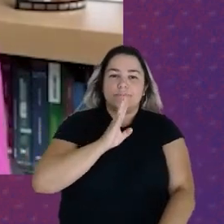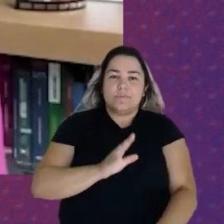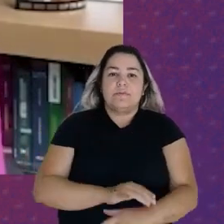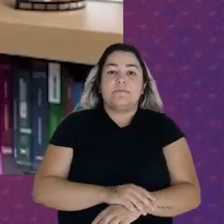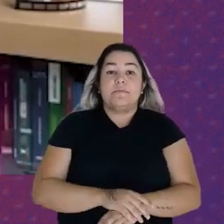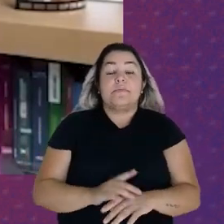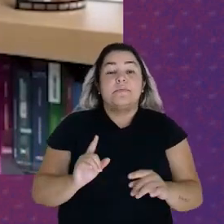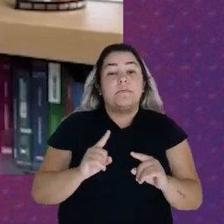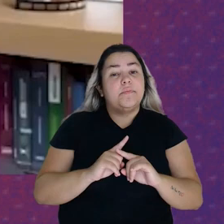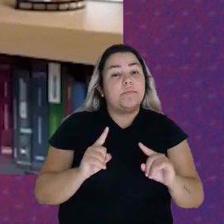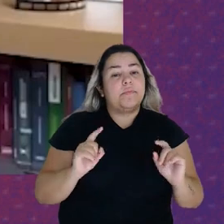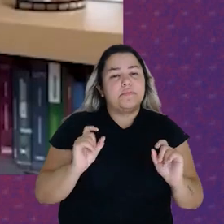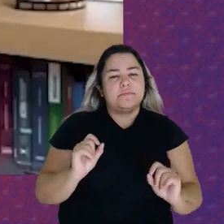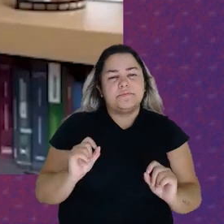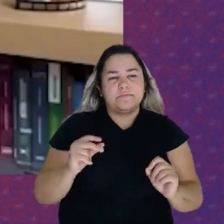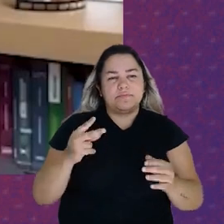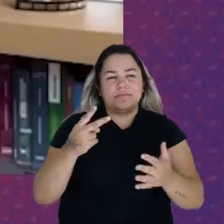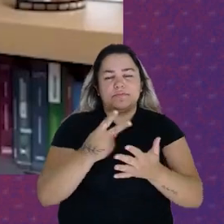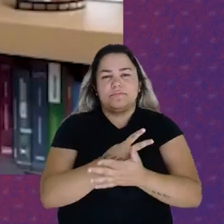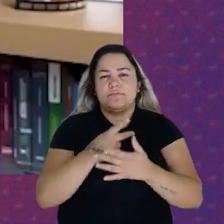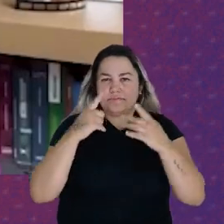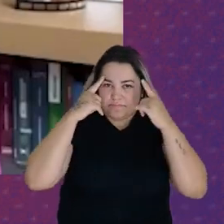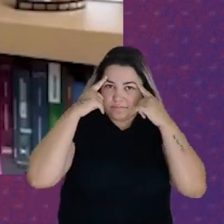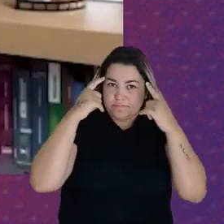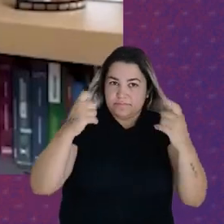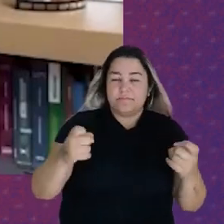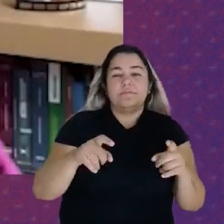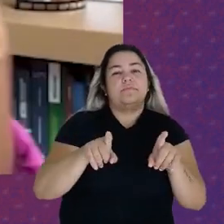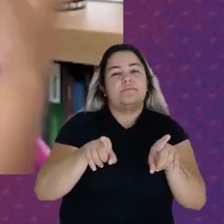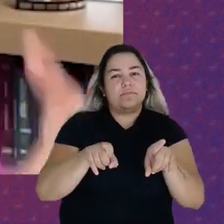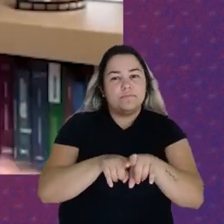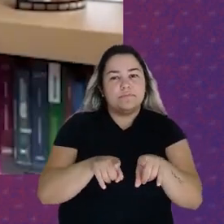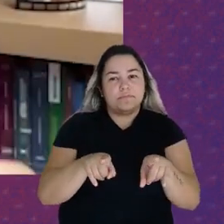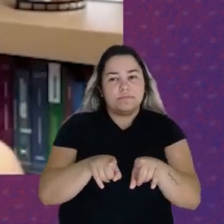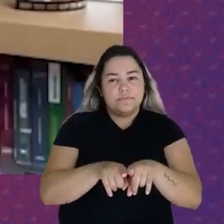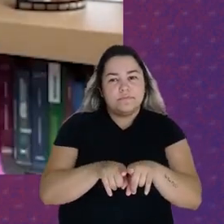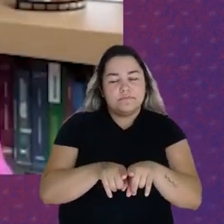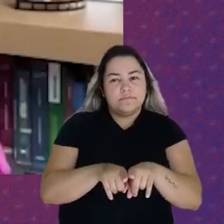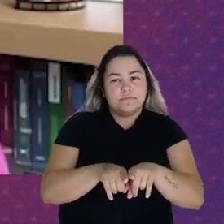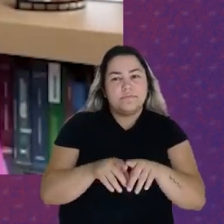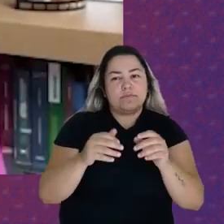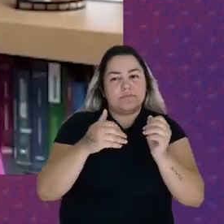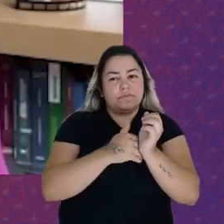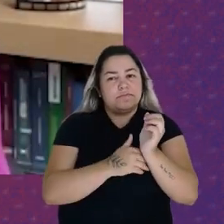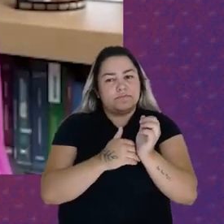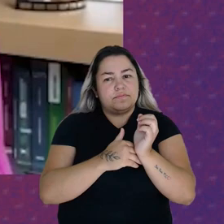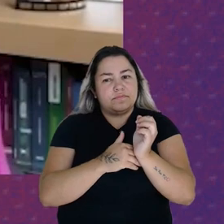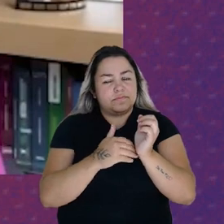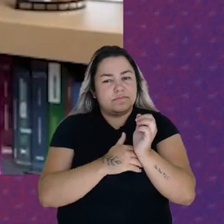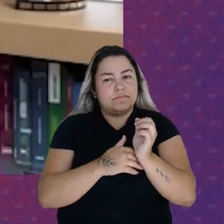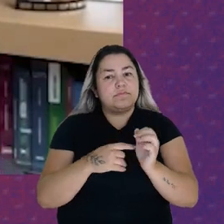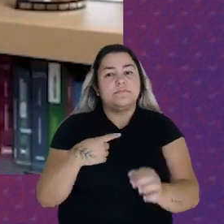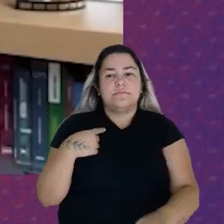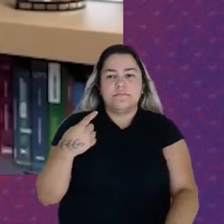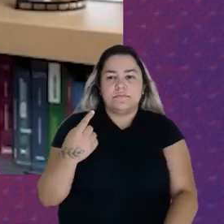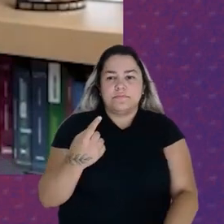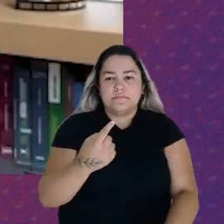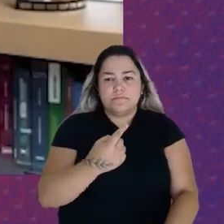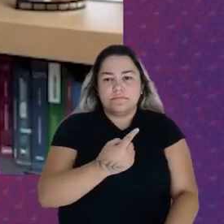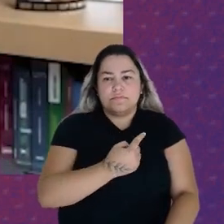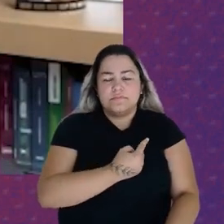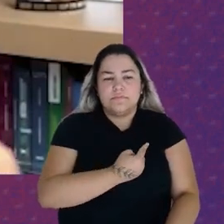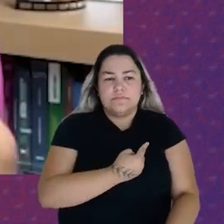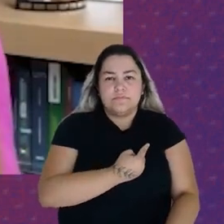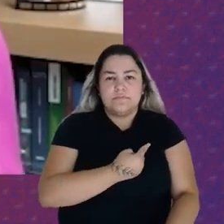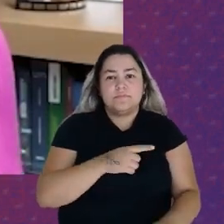Mas, além dessas violências escamoteadas, escondidas, que nos invisibilizam,